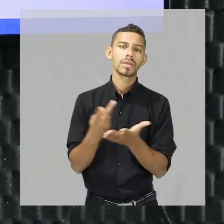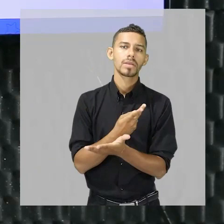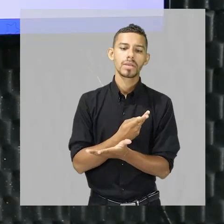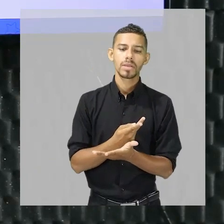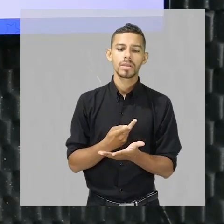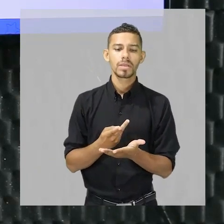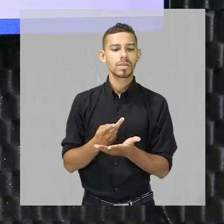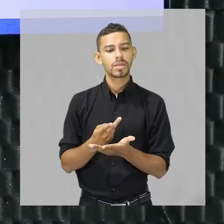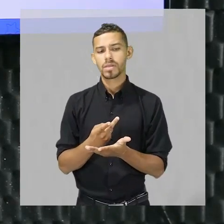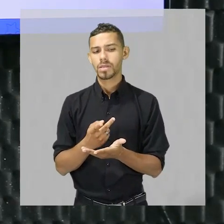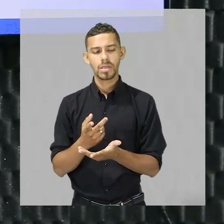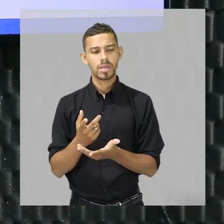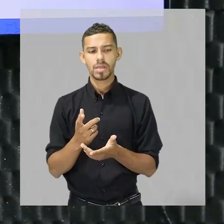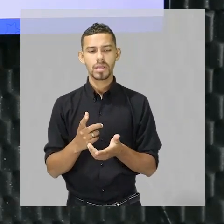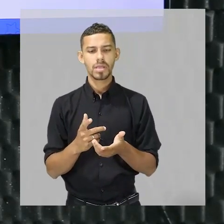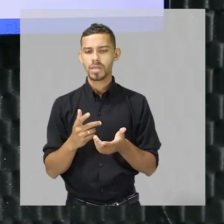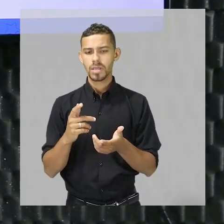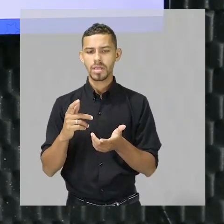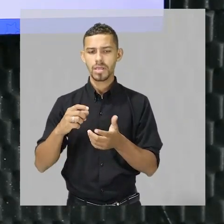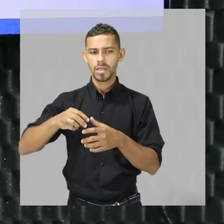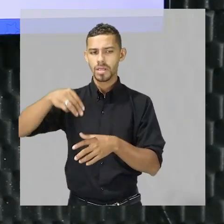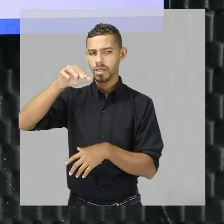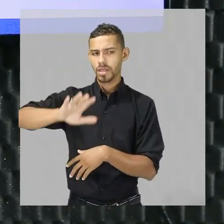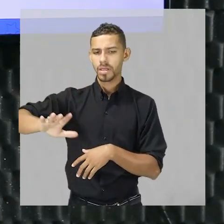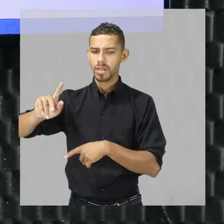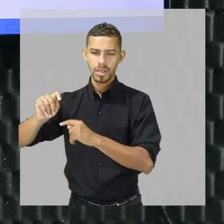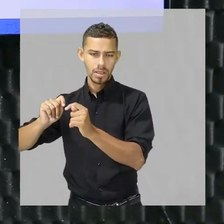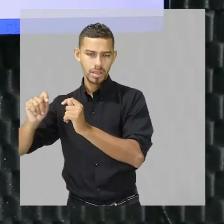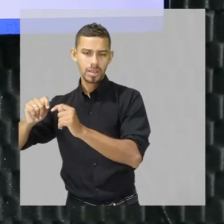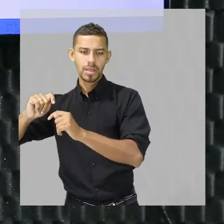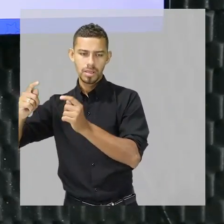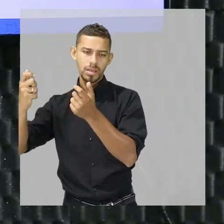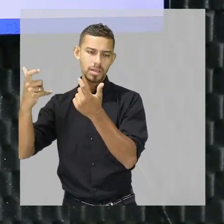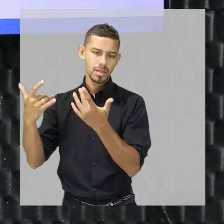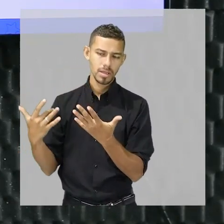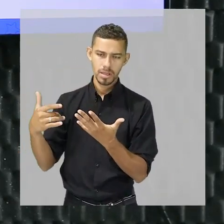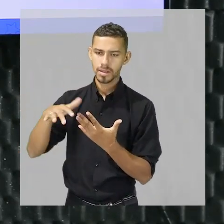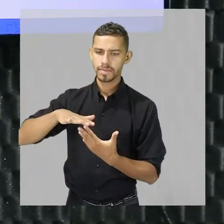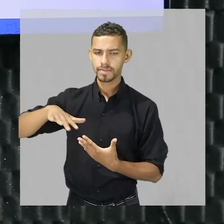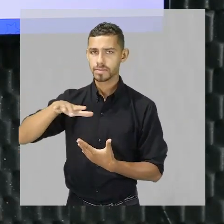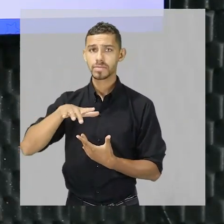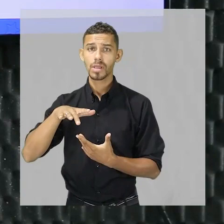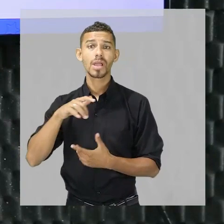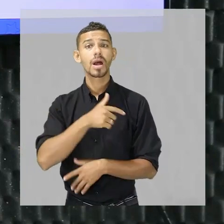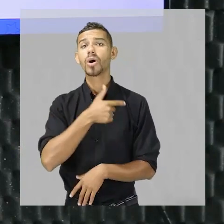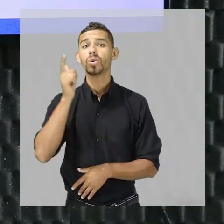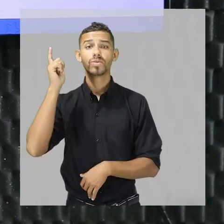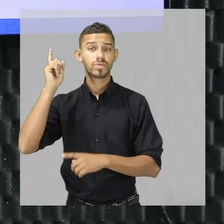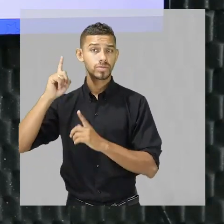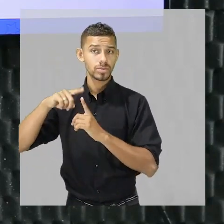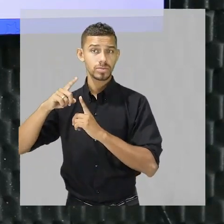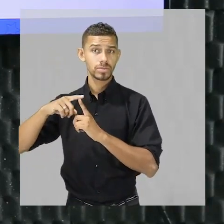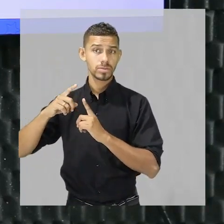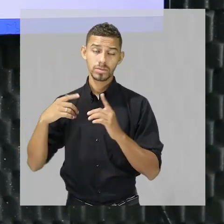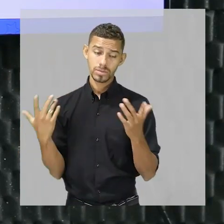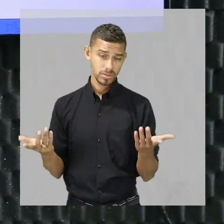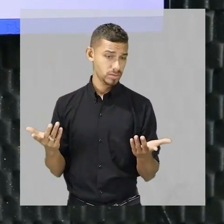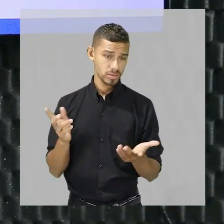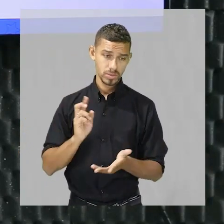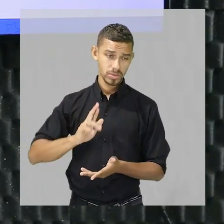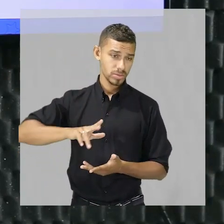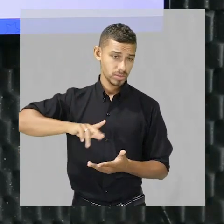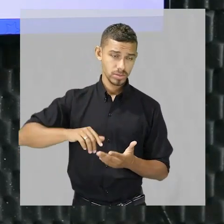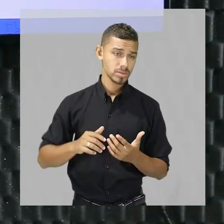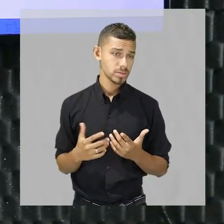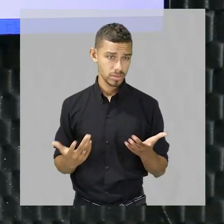ele deslizou bem aí. Mapa econômico, que vai passar informações relativas à economia, é um outro tipo de mapa, não é um mapa físico,